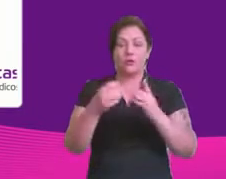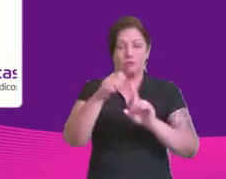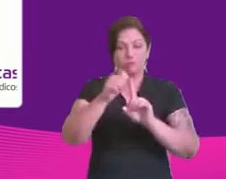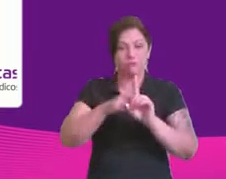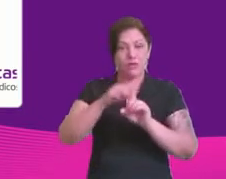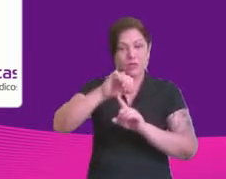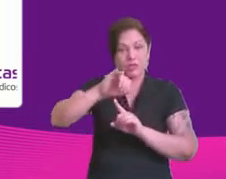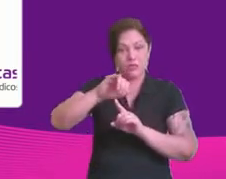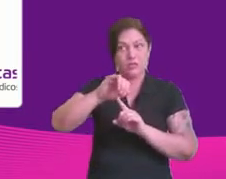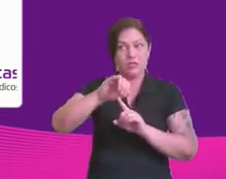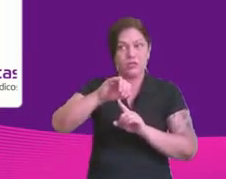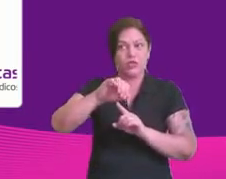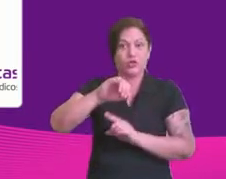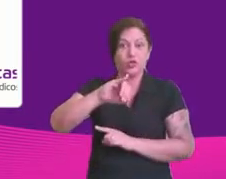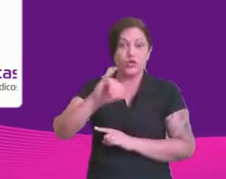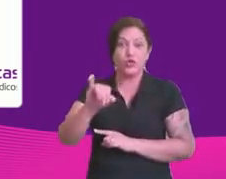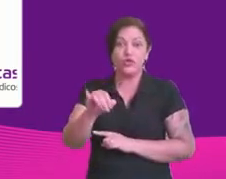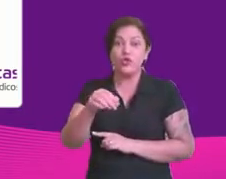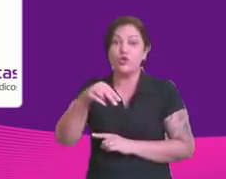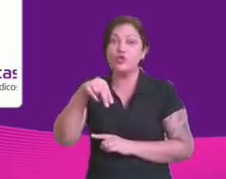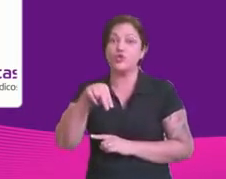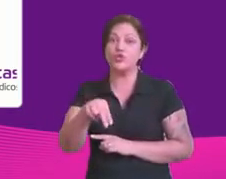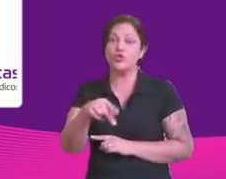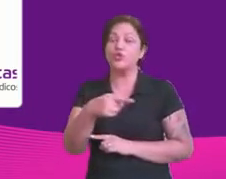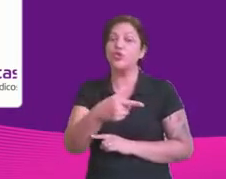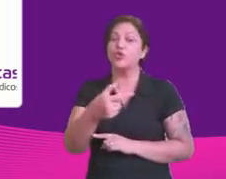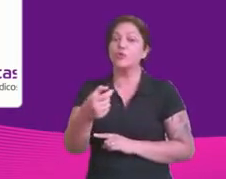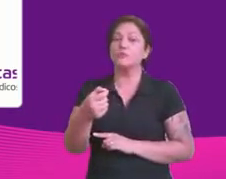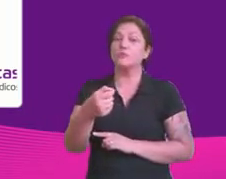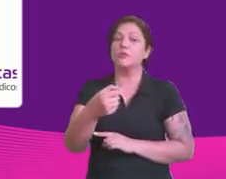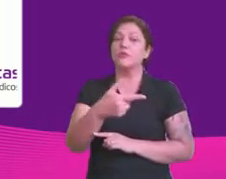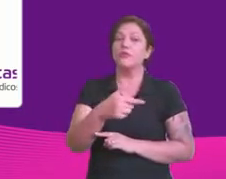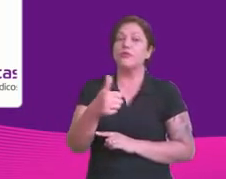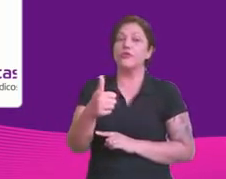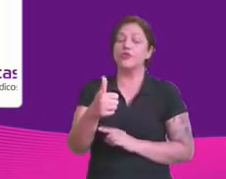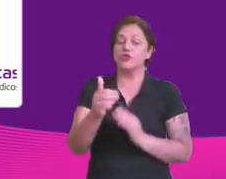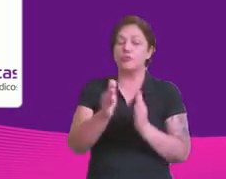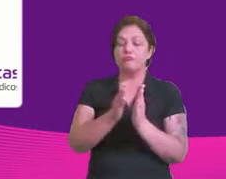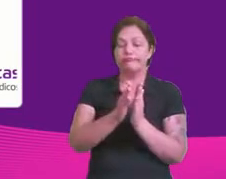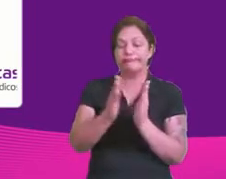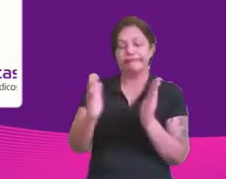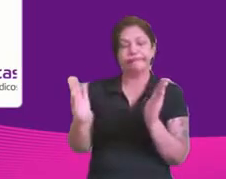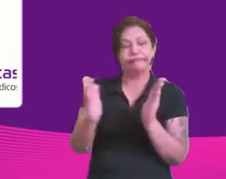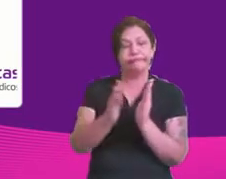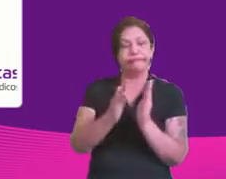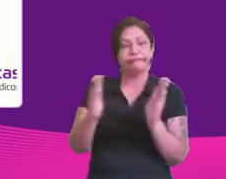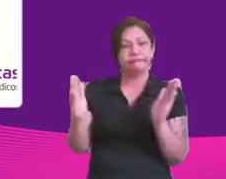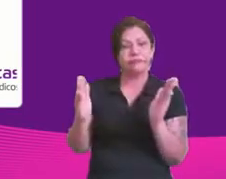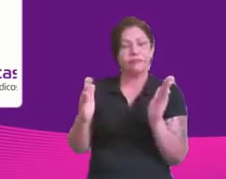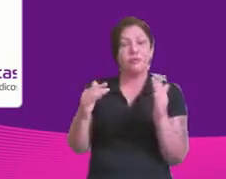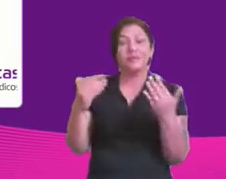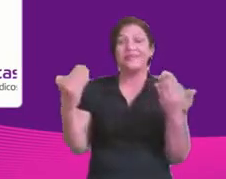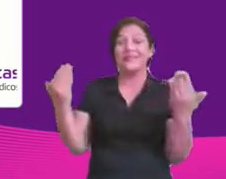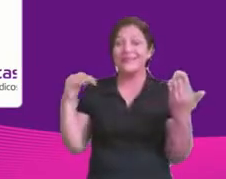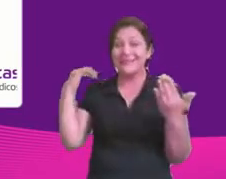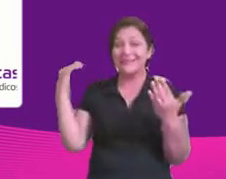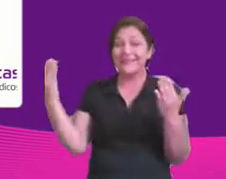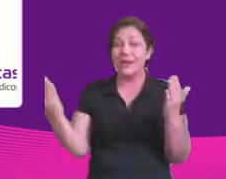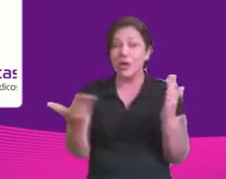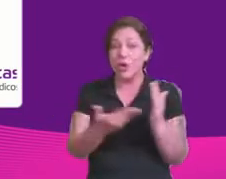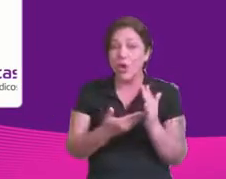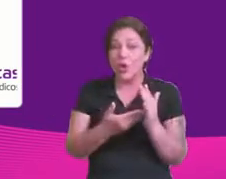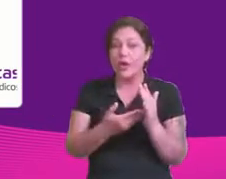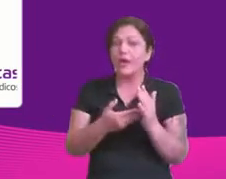em junho de 2021, até o momento realizado 8 ciclos de quimioterapia